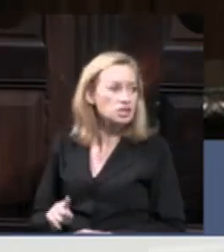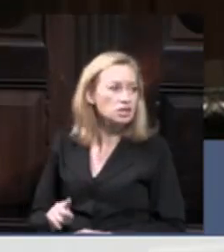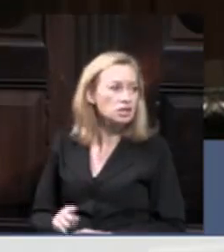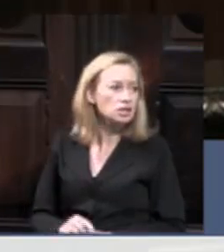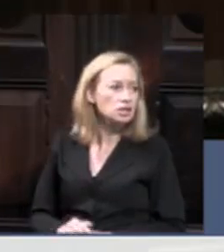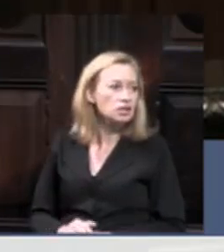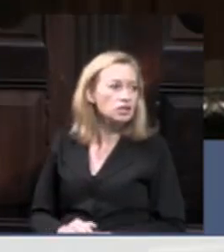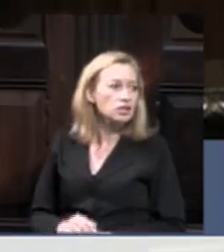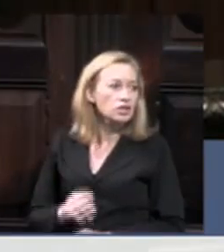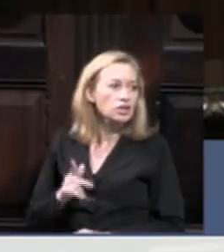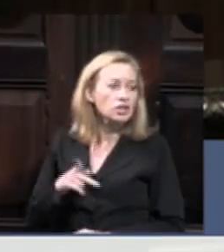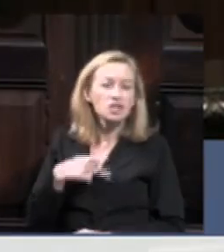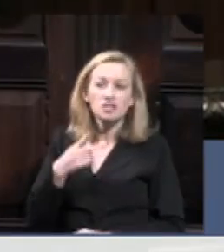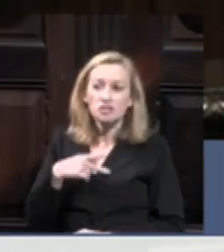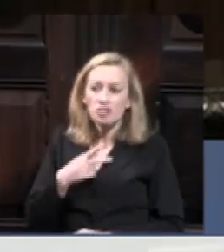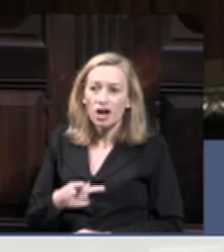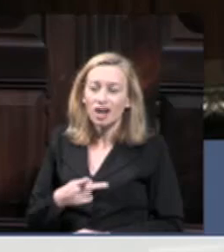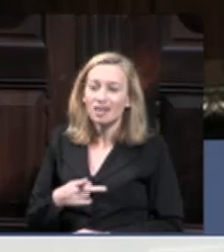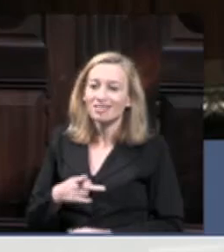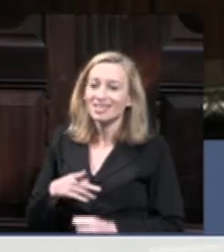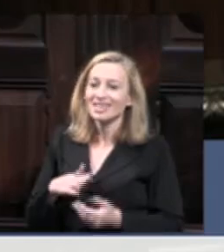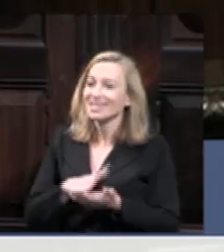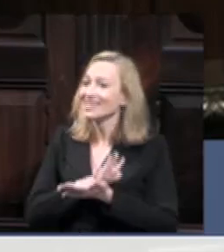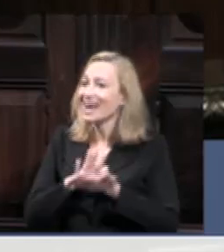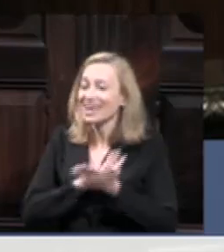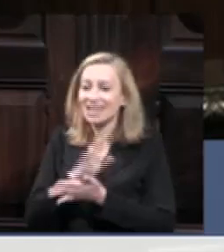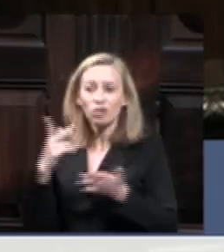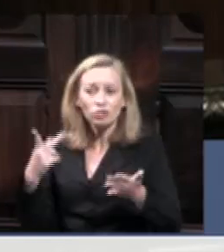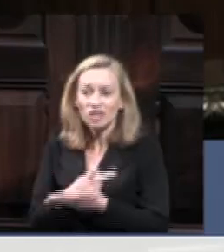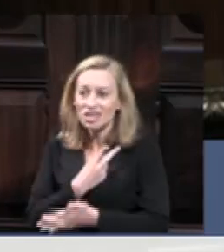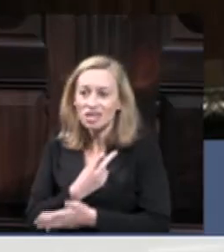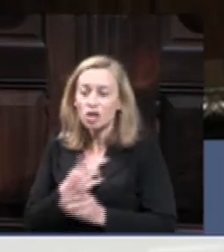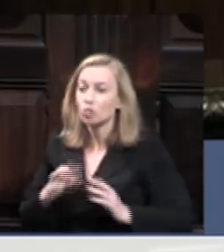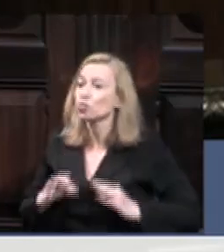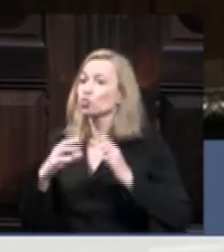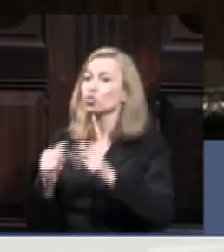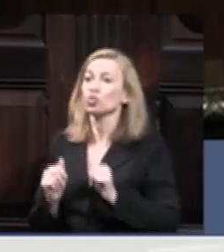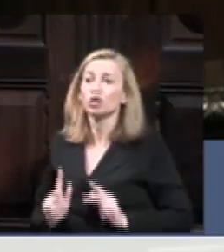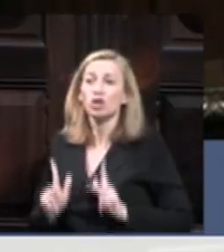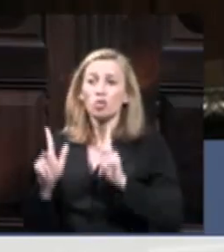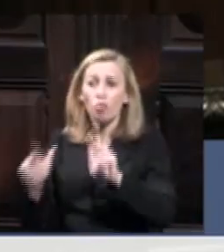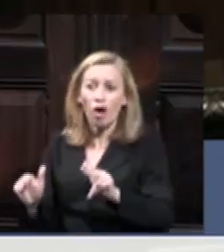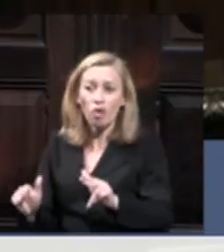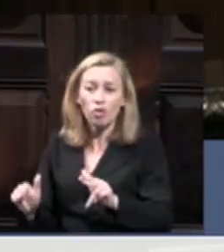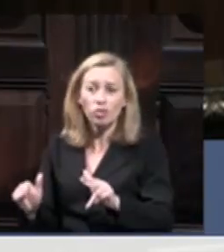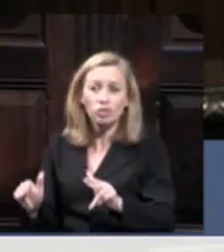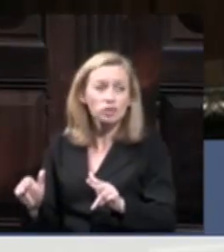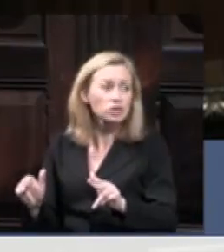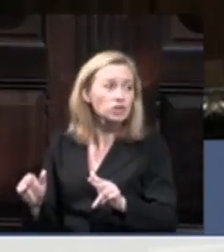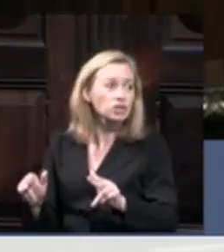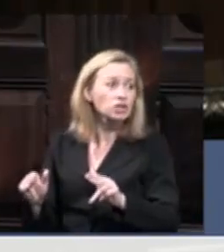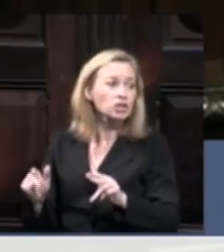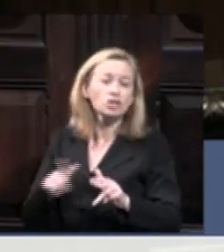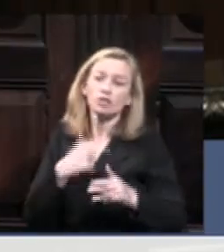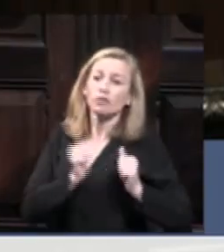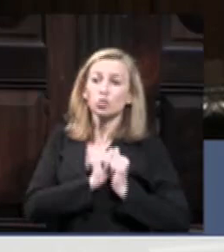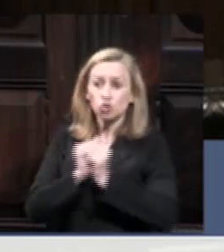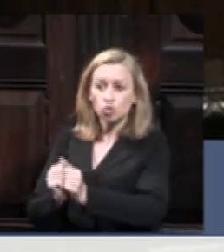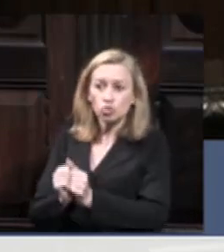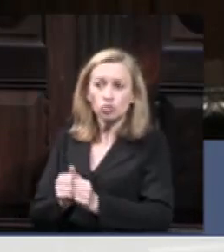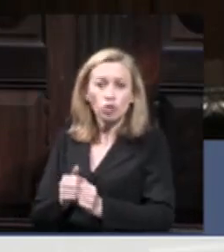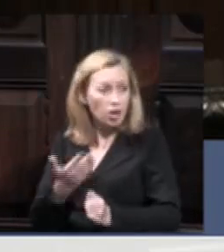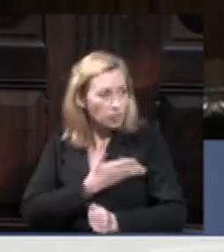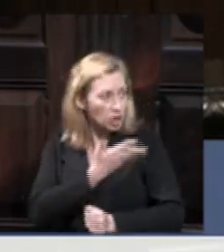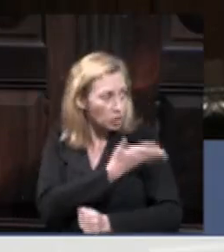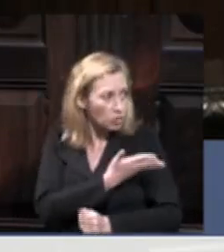situação em quase nada mudou desde então. Estivemos juntos, eu, Vossa Excelência e o deputado Conte